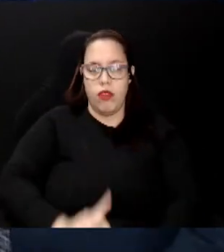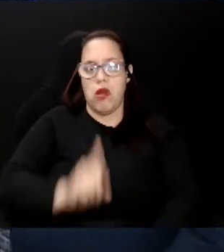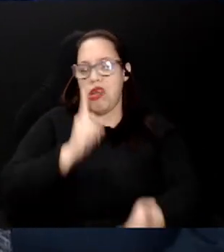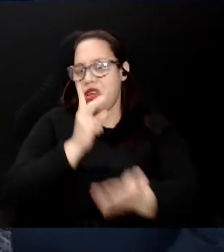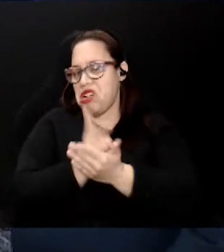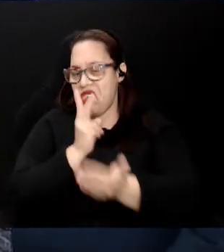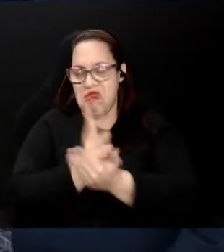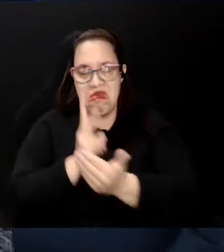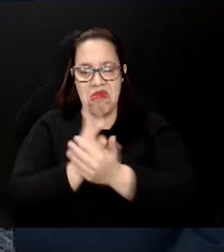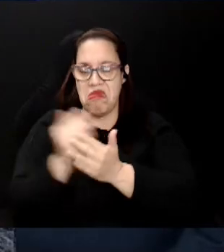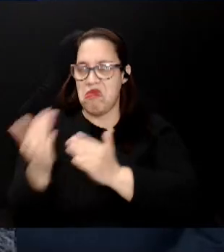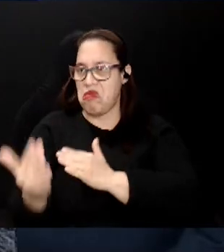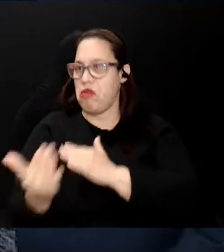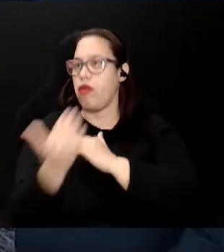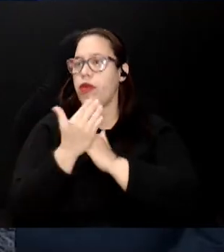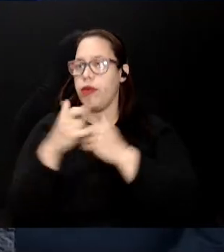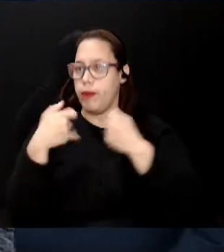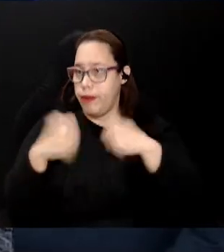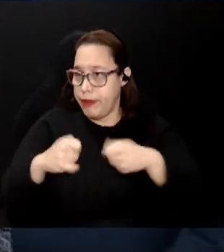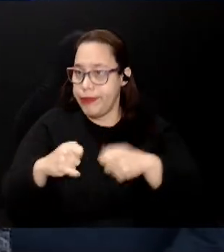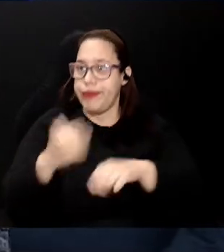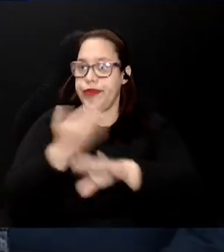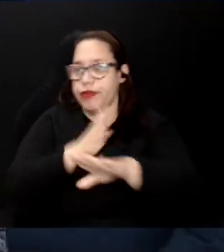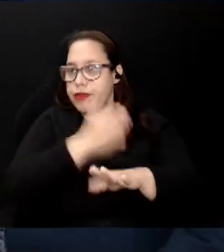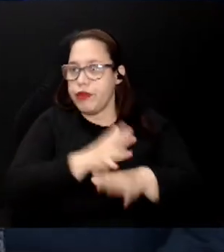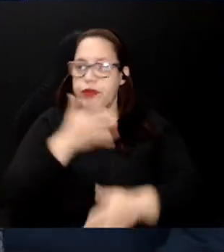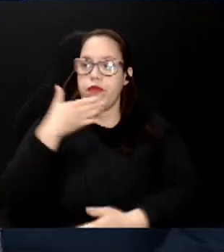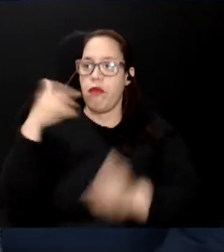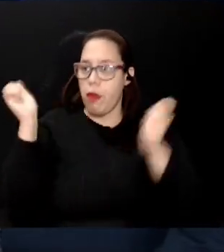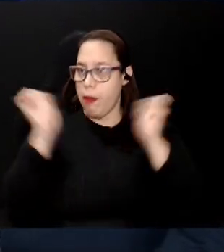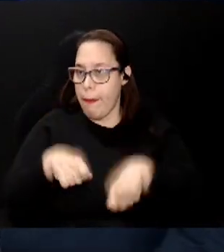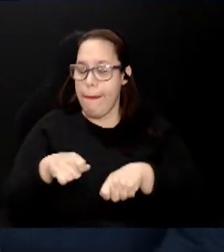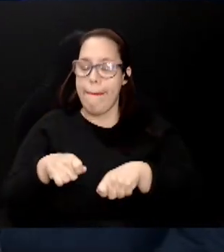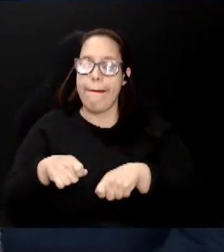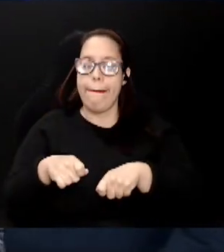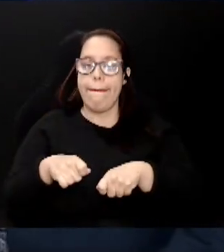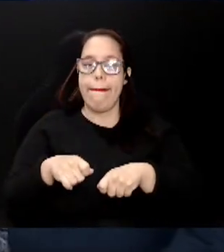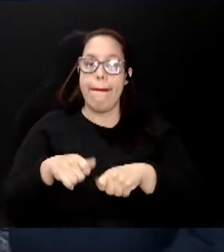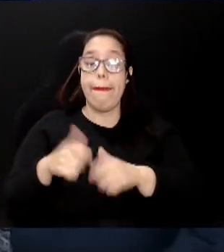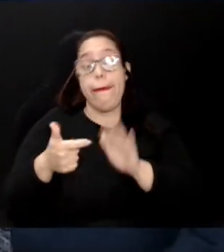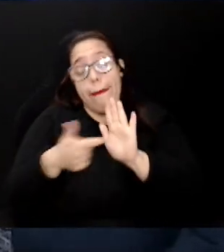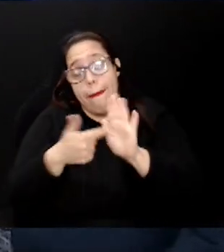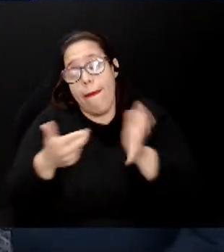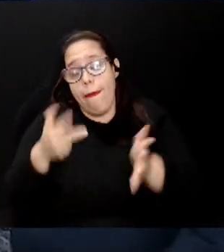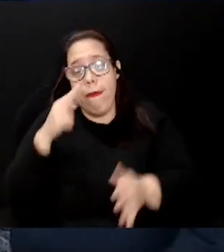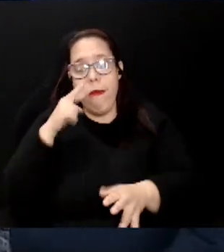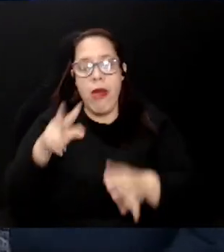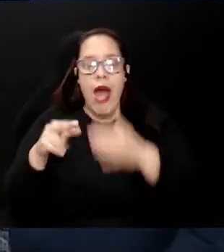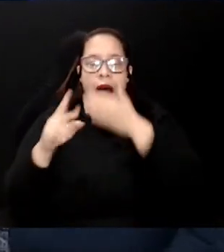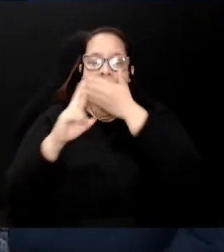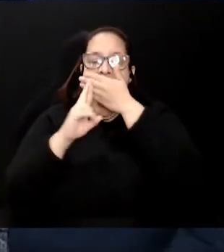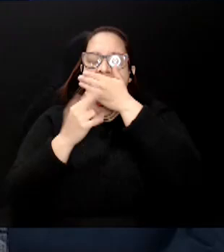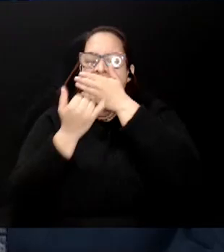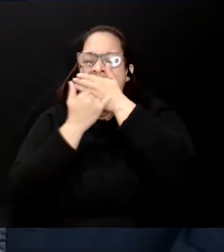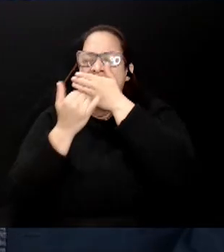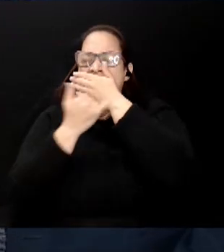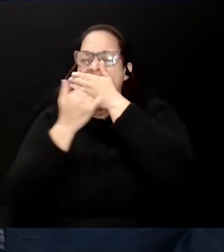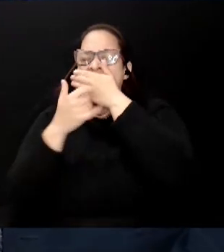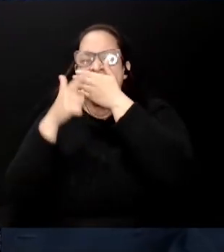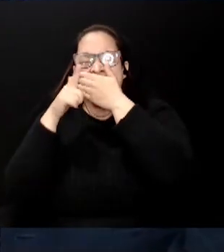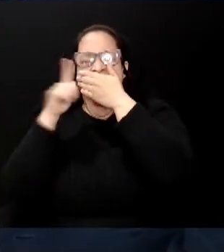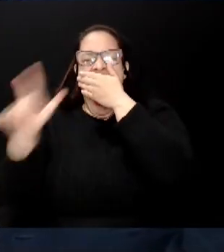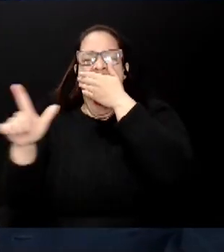suporte, a capacitação para poder atuar da melhor forma, e a consequência a gente vê aqui nesses resultados, né, presidente? E quem ganha com isso é a Câmara e